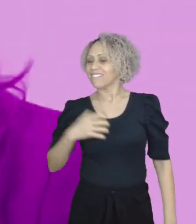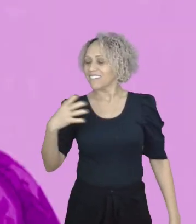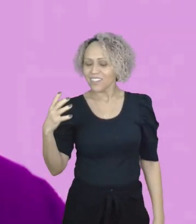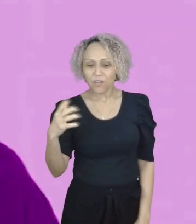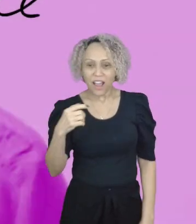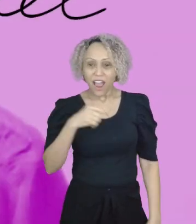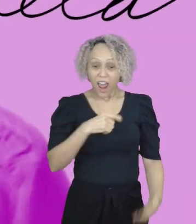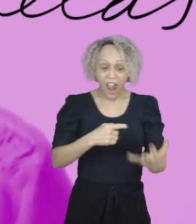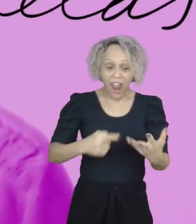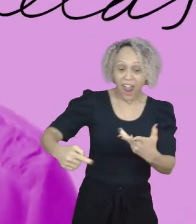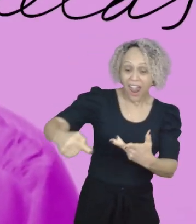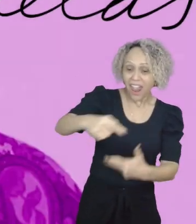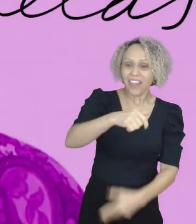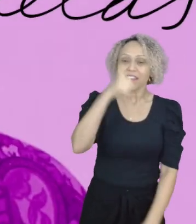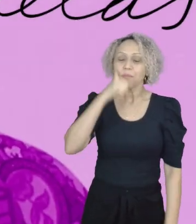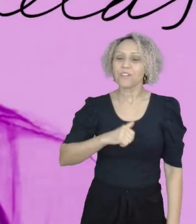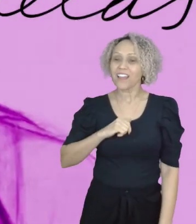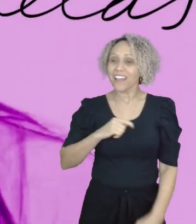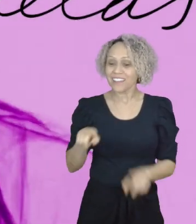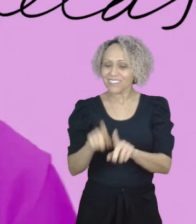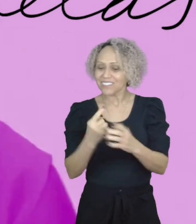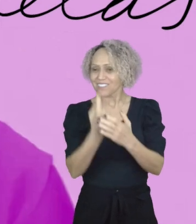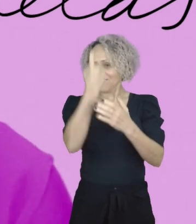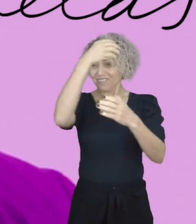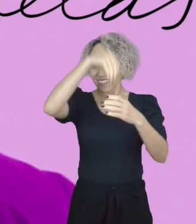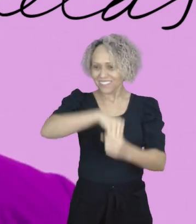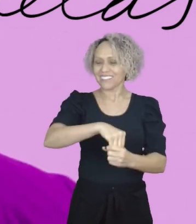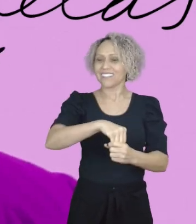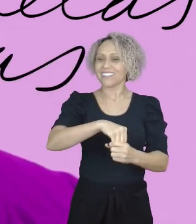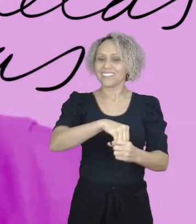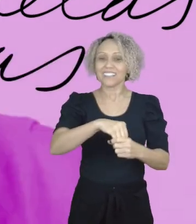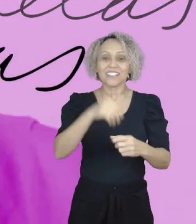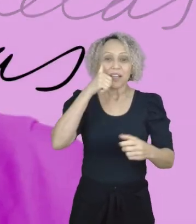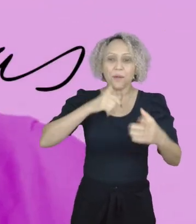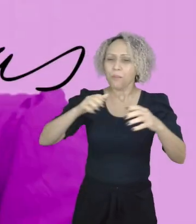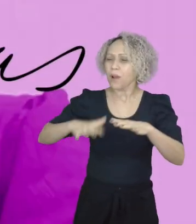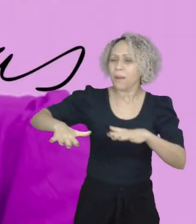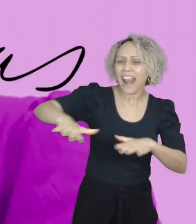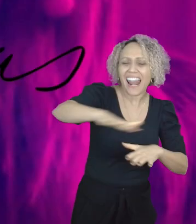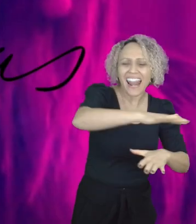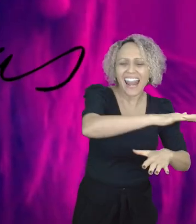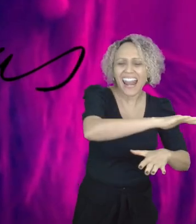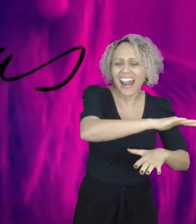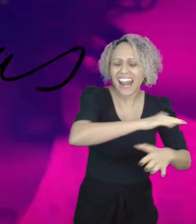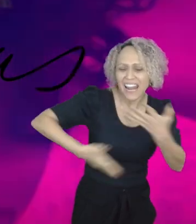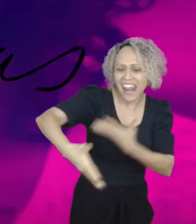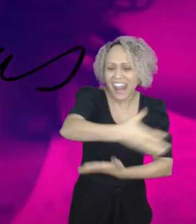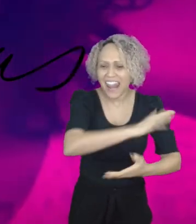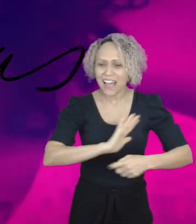Eu sou uma delas, são elas por elas, ocupando os espaços de